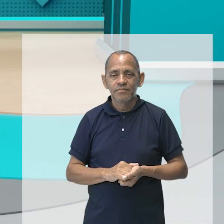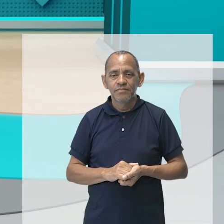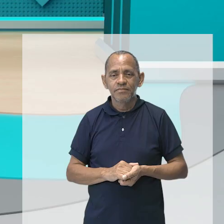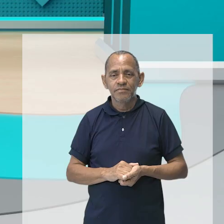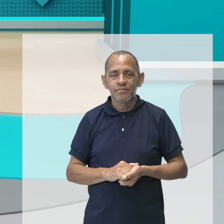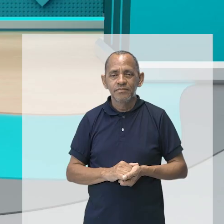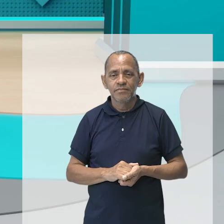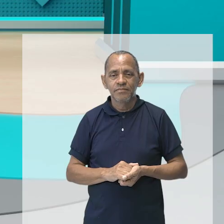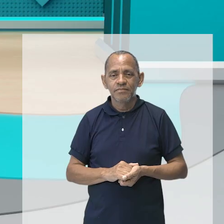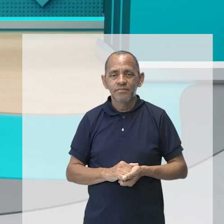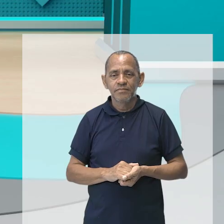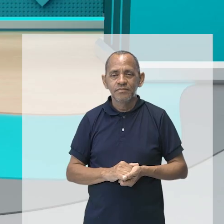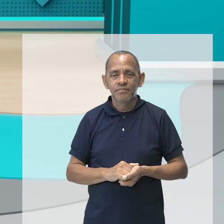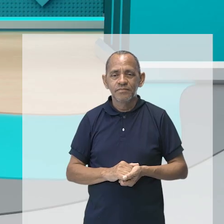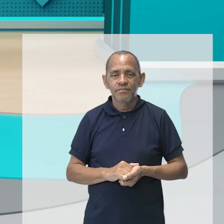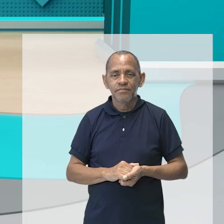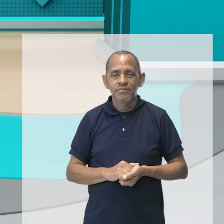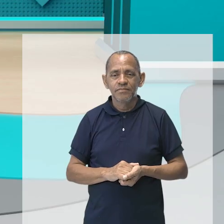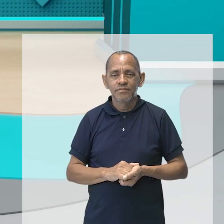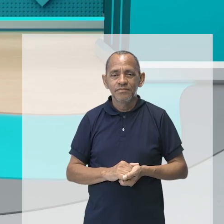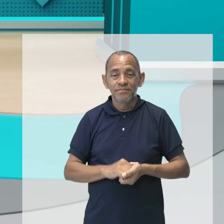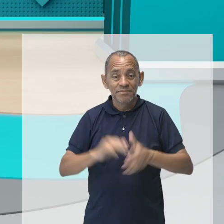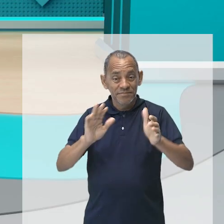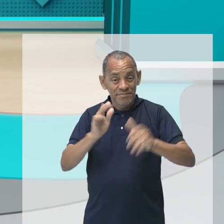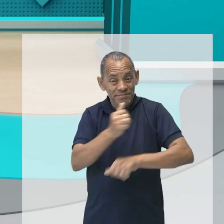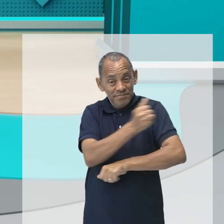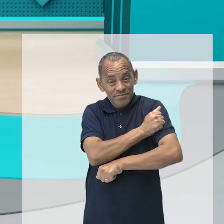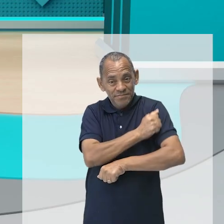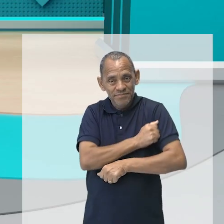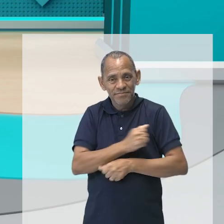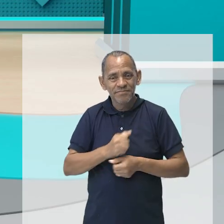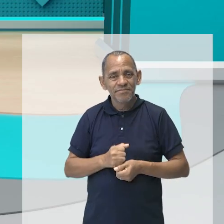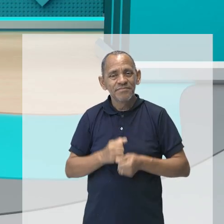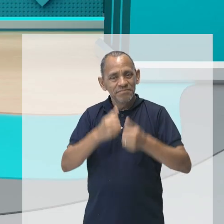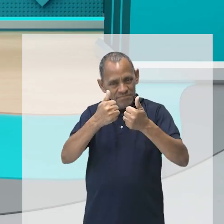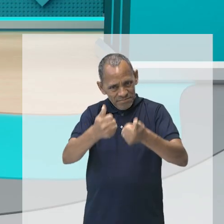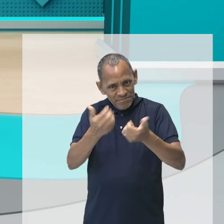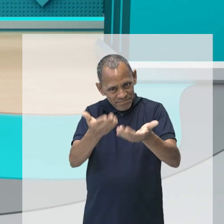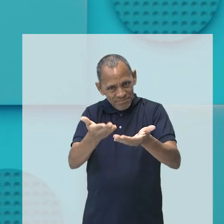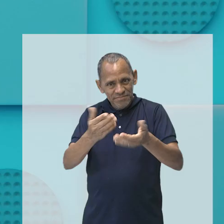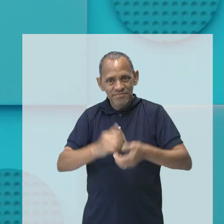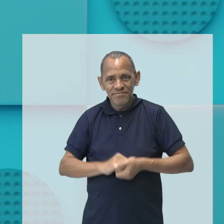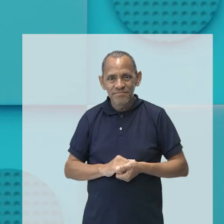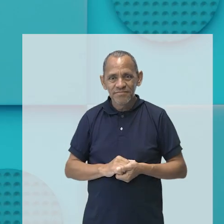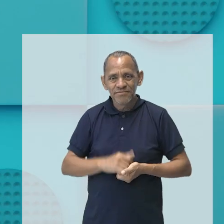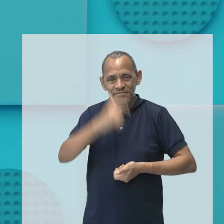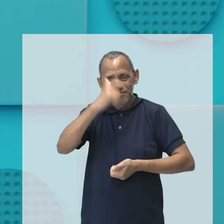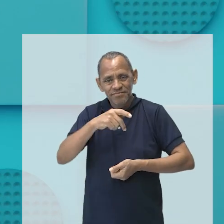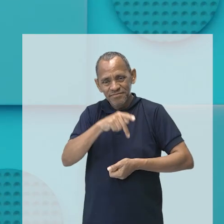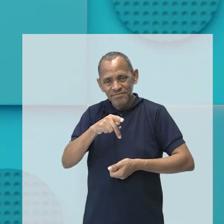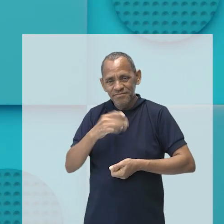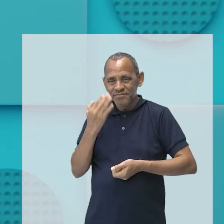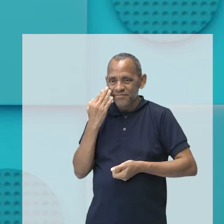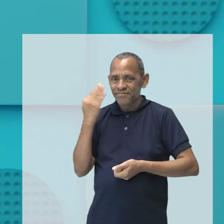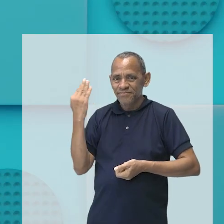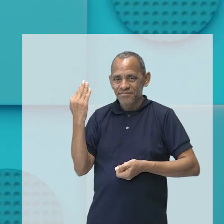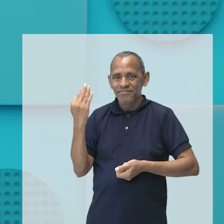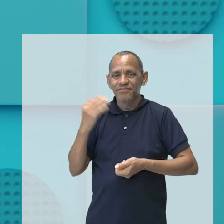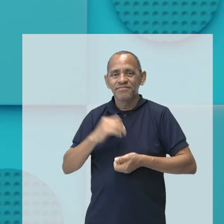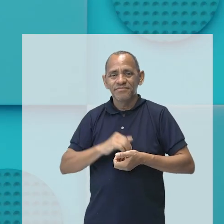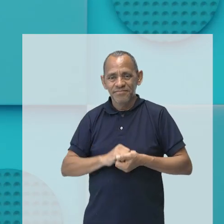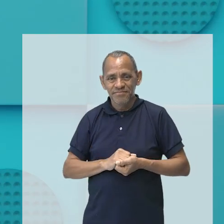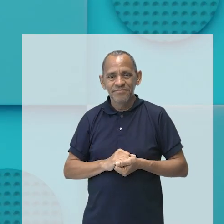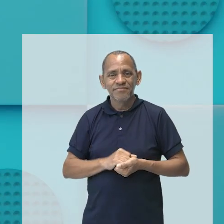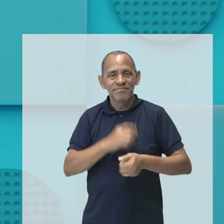Hello guys, how's it going? Oi pessoal, como é que vocês estão? Eu sou a professora Cristiane